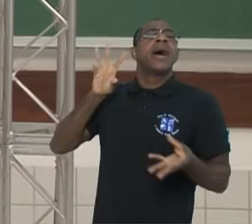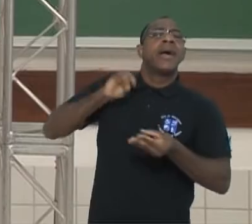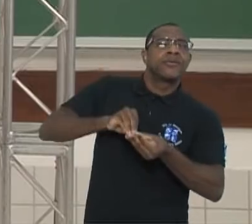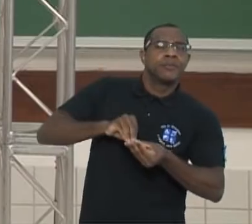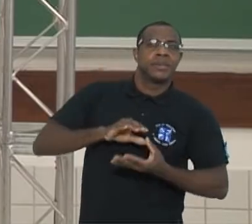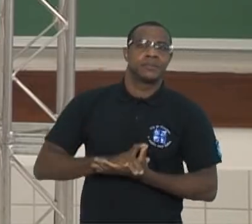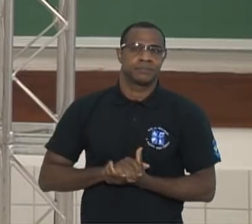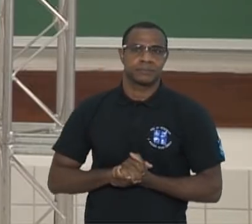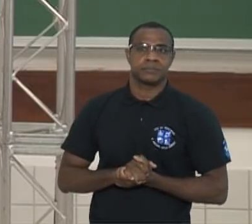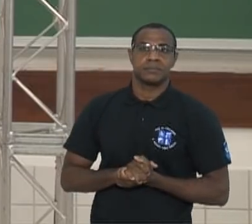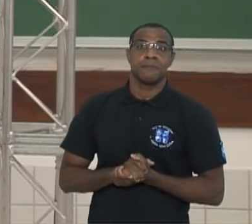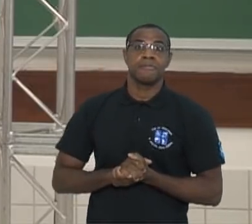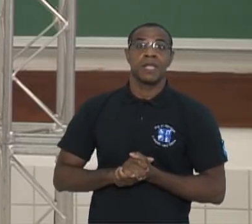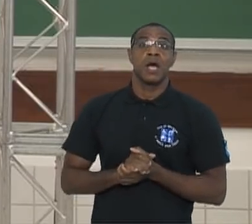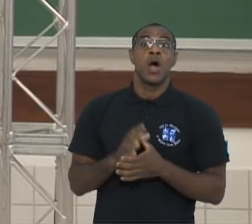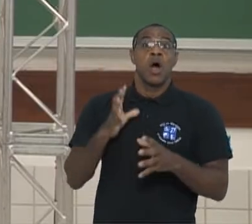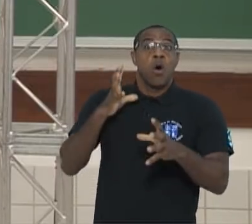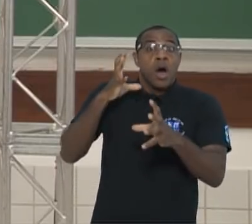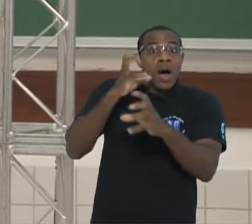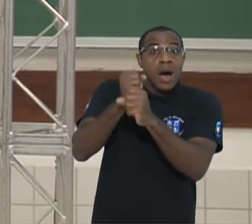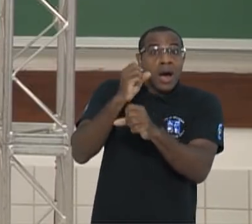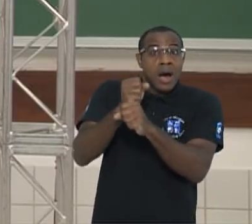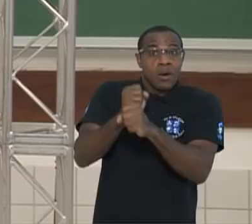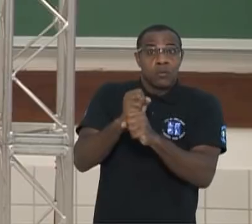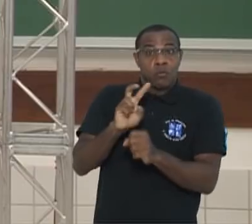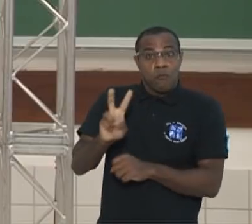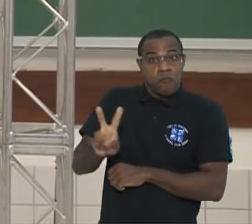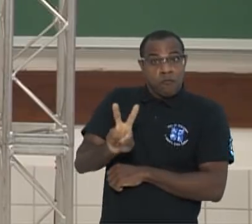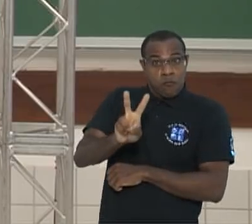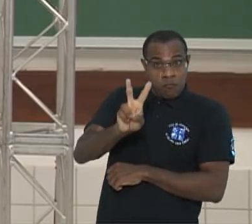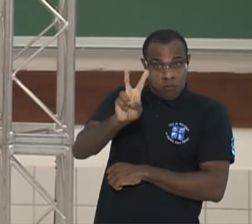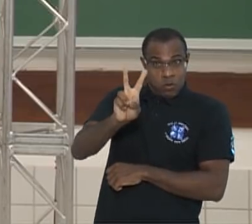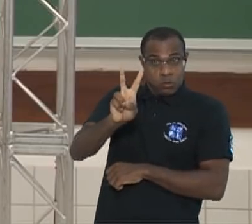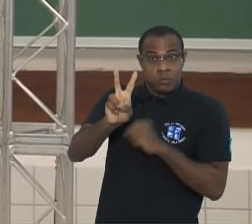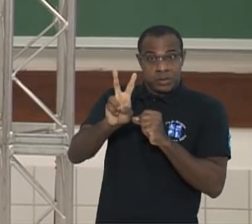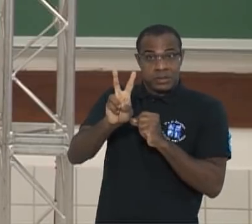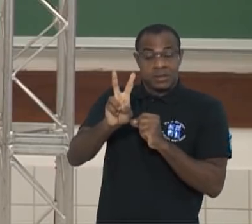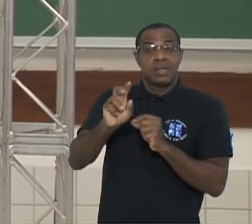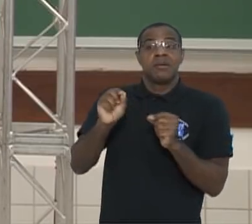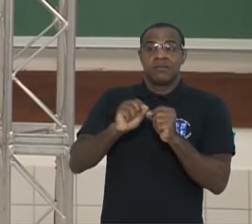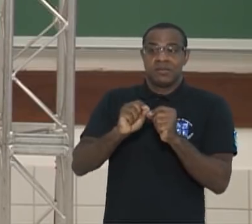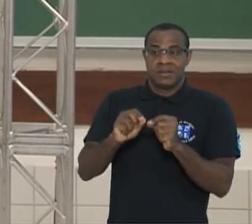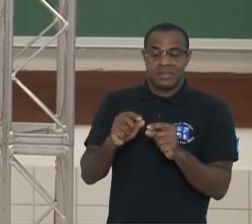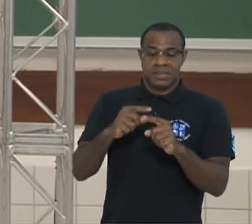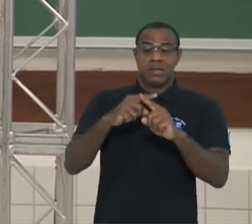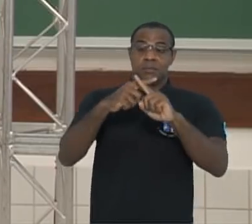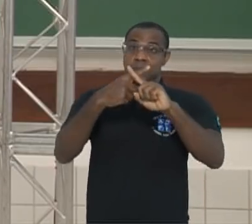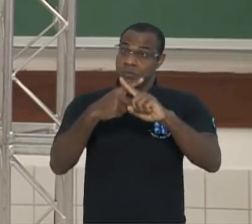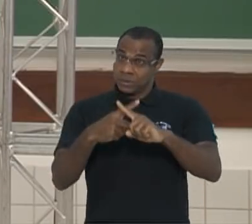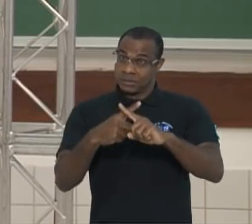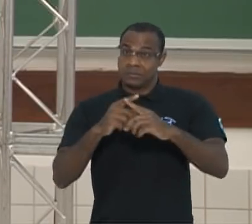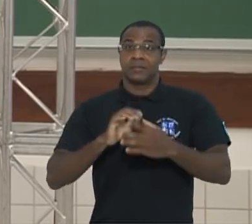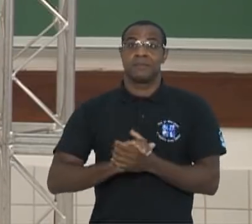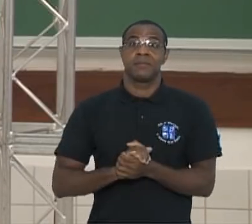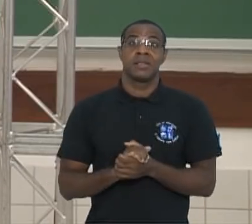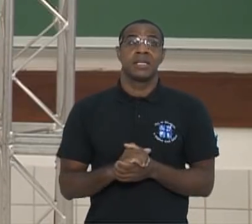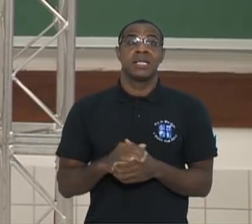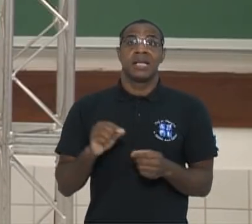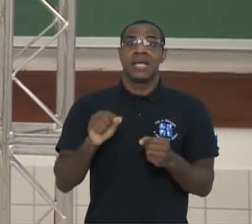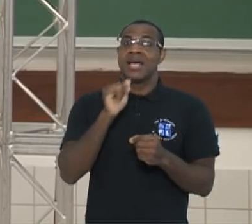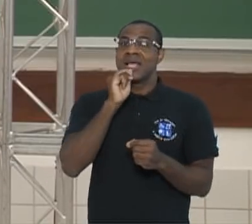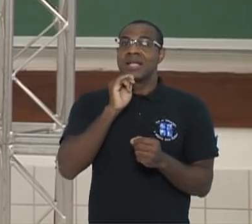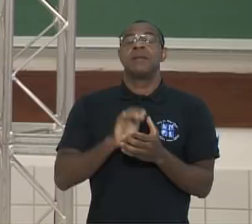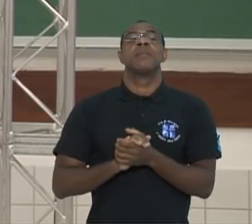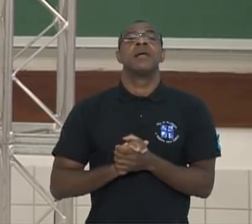o cálculo da multiplicação de volume, né, então vocês trabalham com as 3 dimensões, correto? Então, quando eu me afasto para o